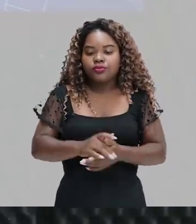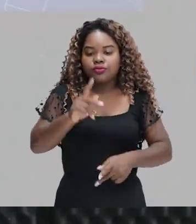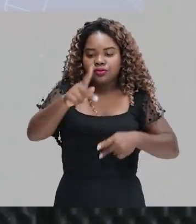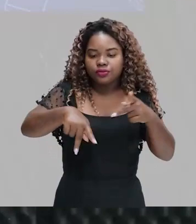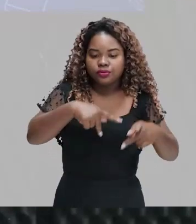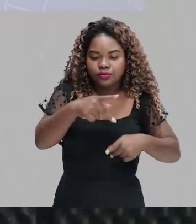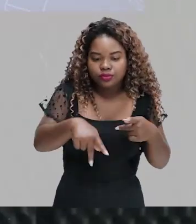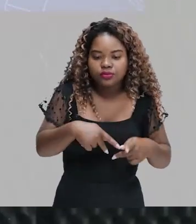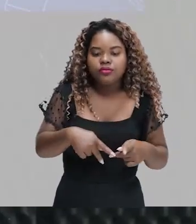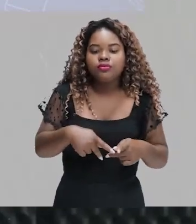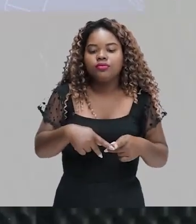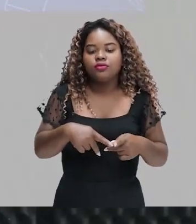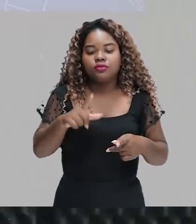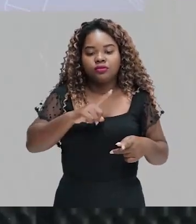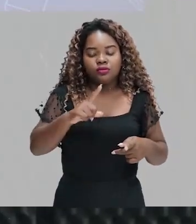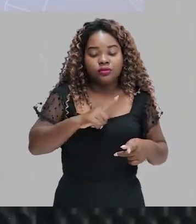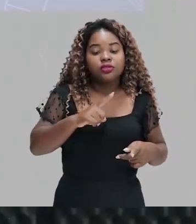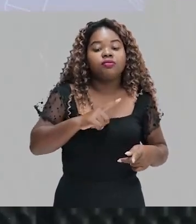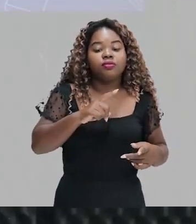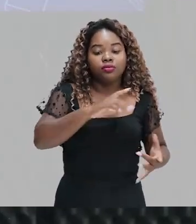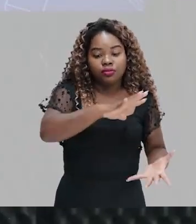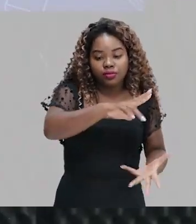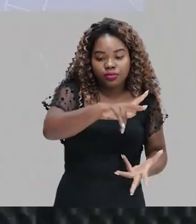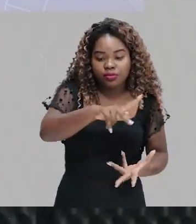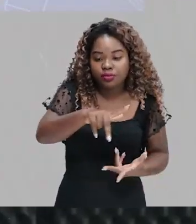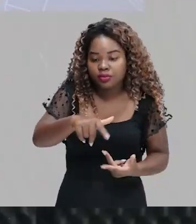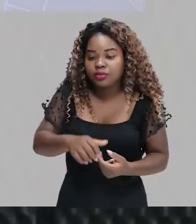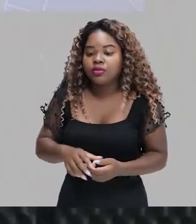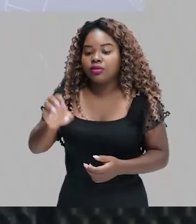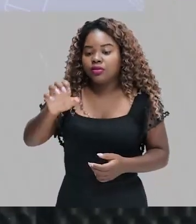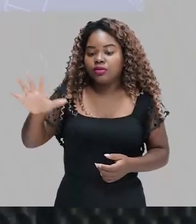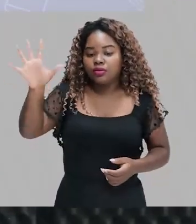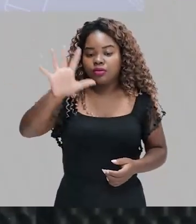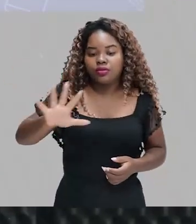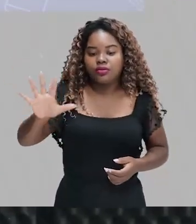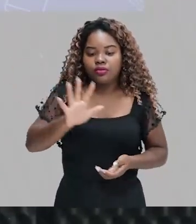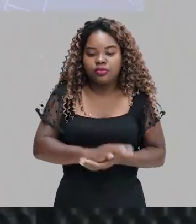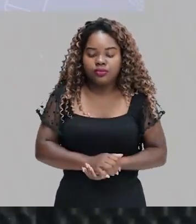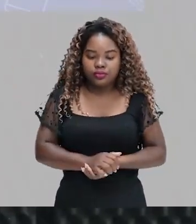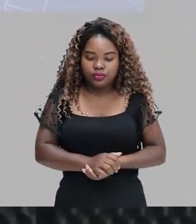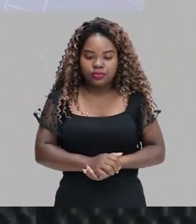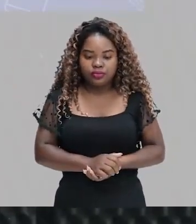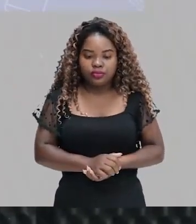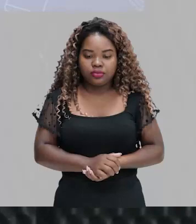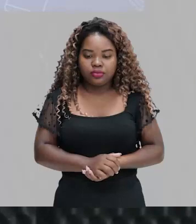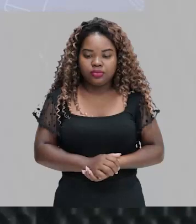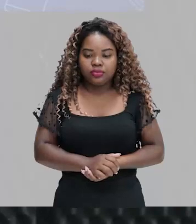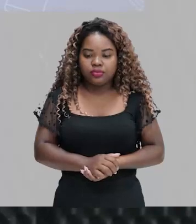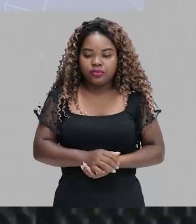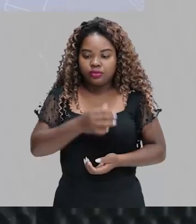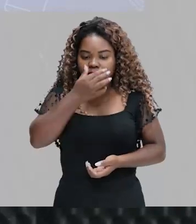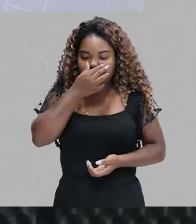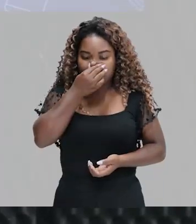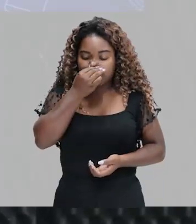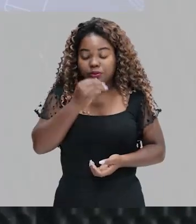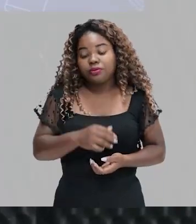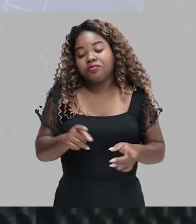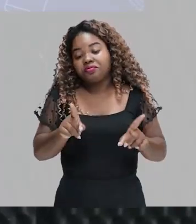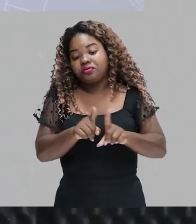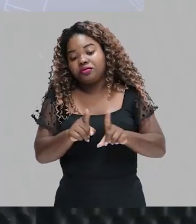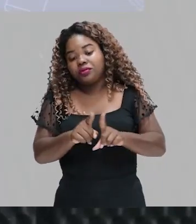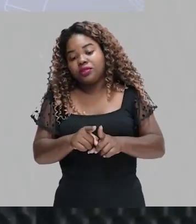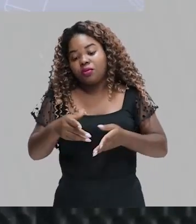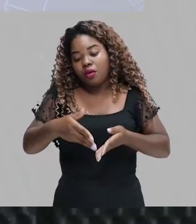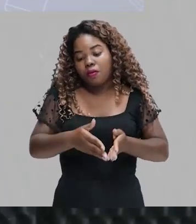universo. Não, gente, meu vizinho está do lado, ele vive junto comigo, no bairro, eu preciso de gente. Isso é antropocentrismo. E as